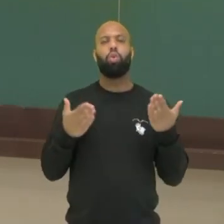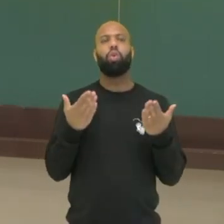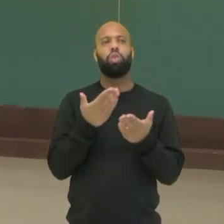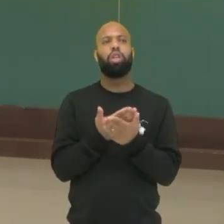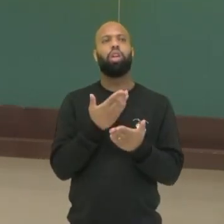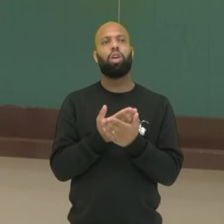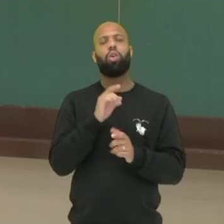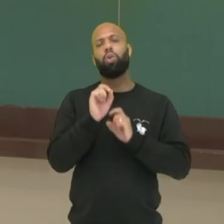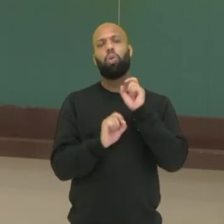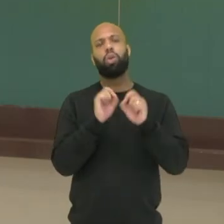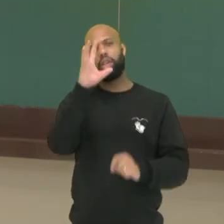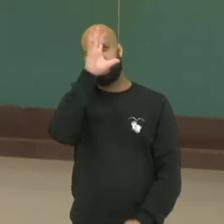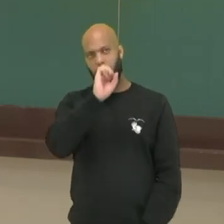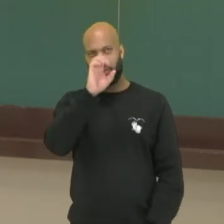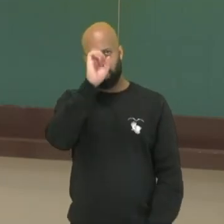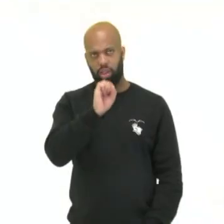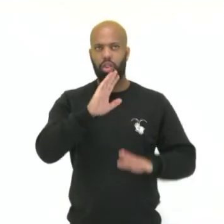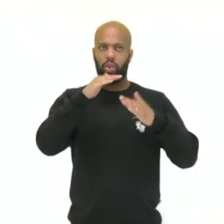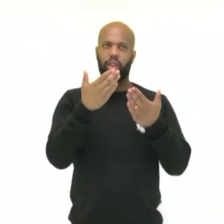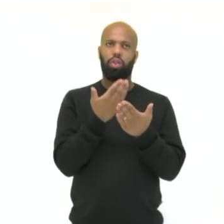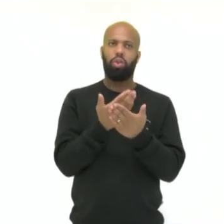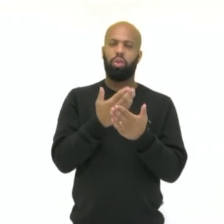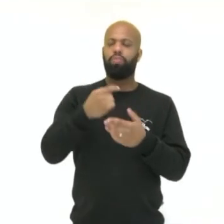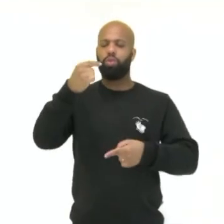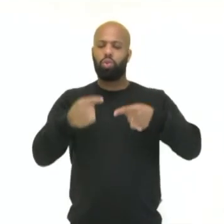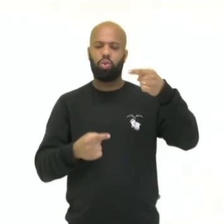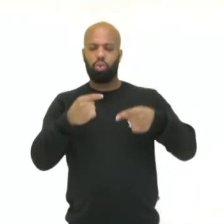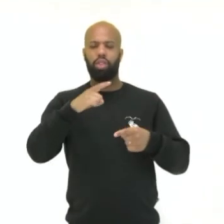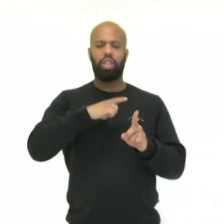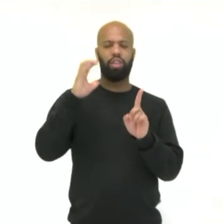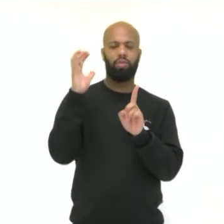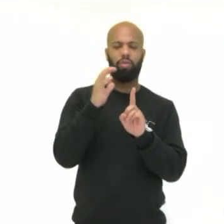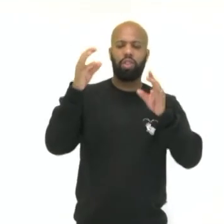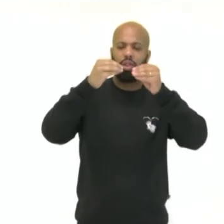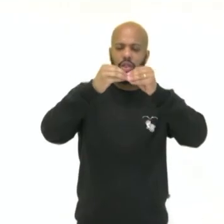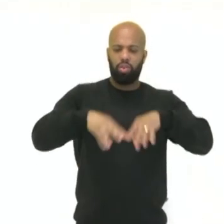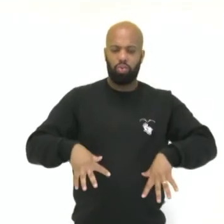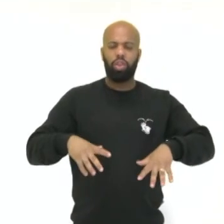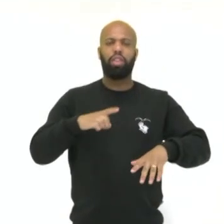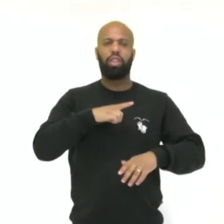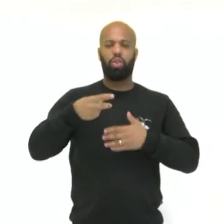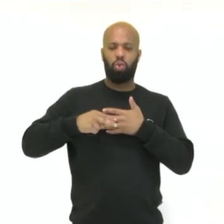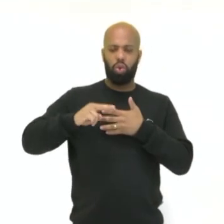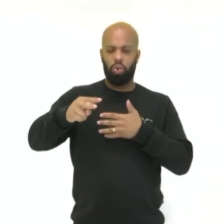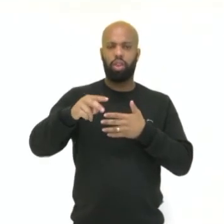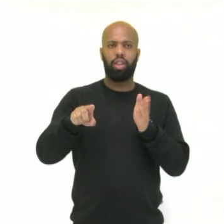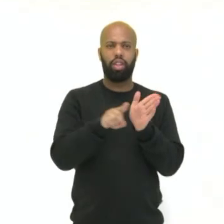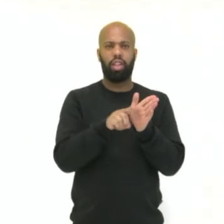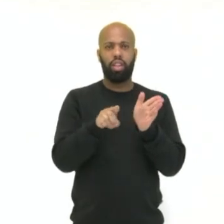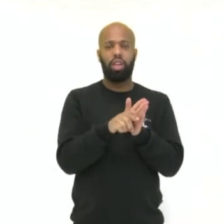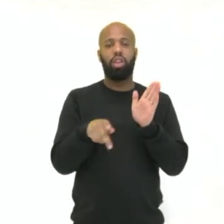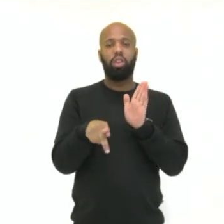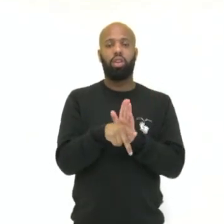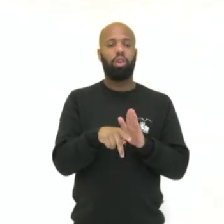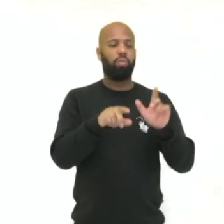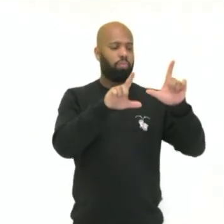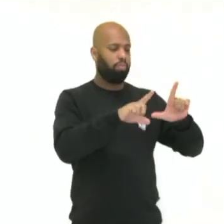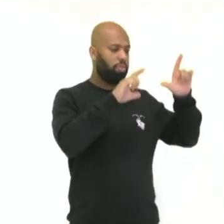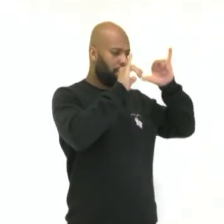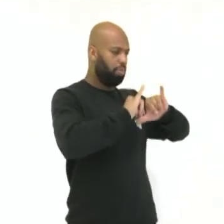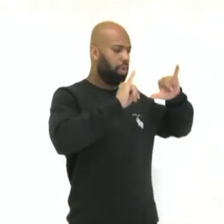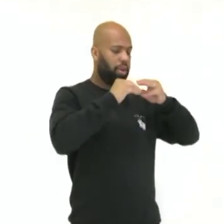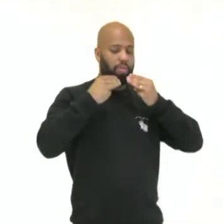meus queridos e minhas queridas, nós discutimos as influências prejudiciais e consequências negativas da